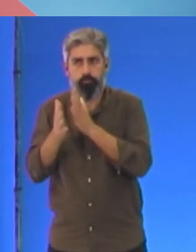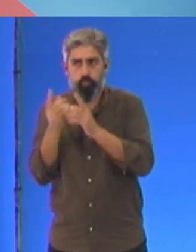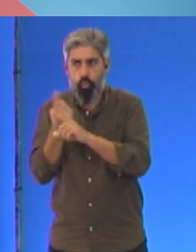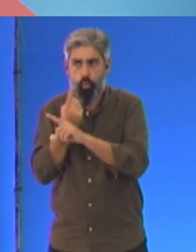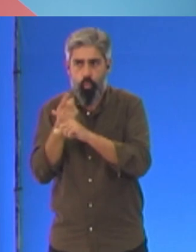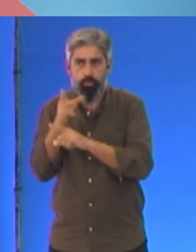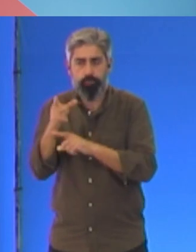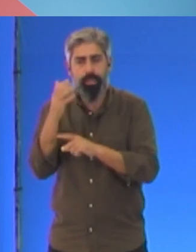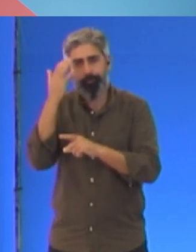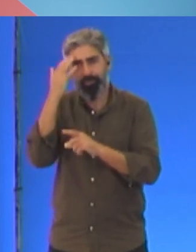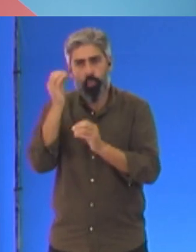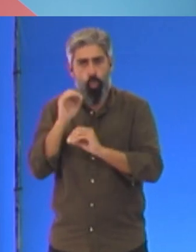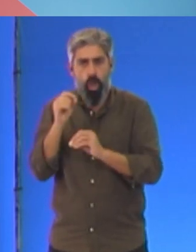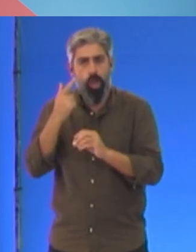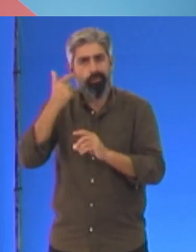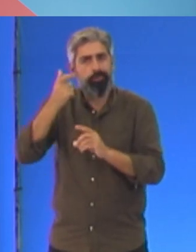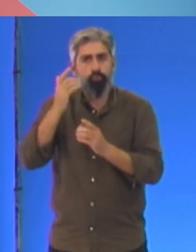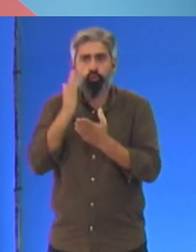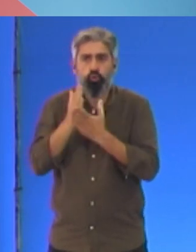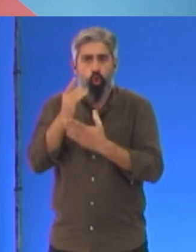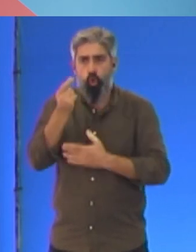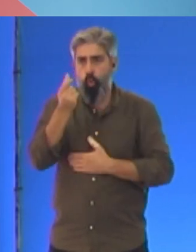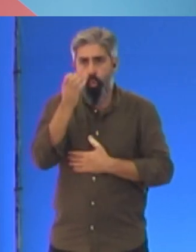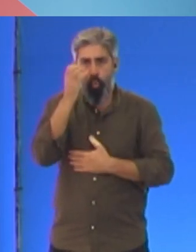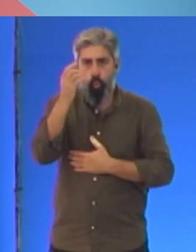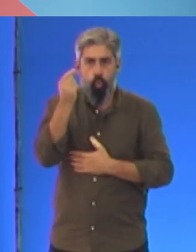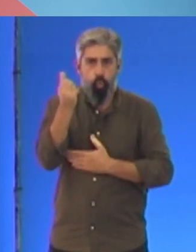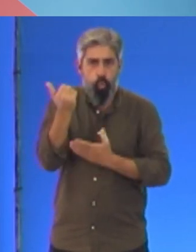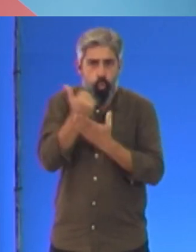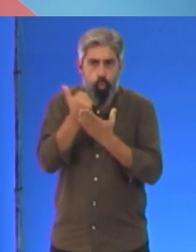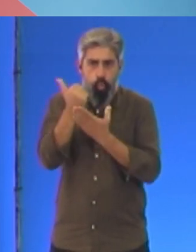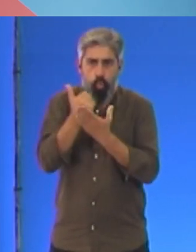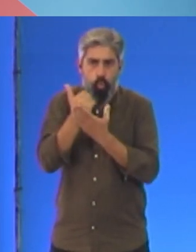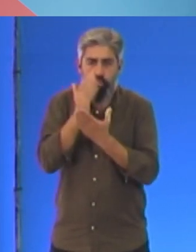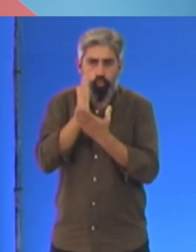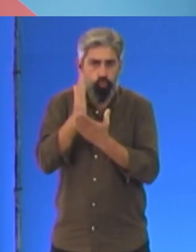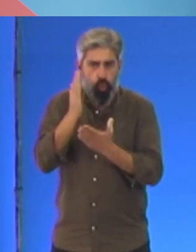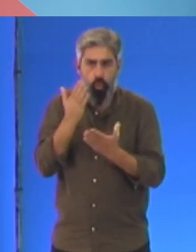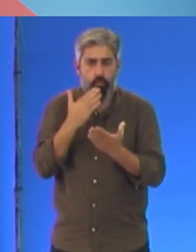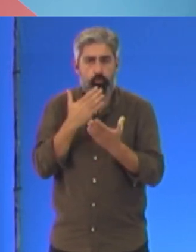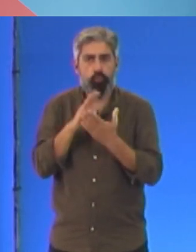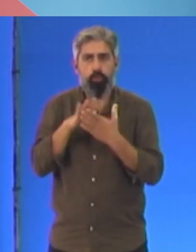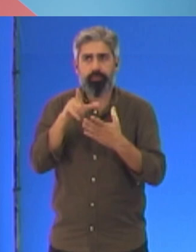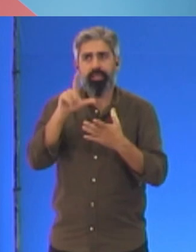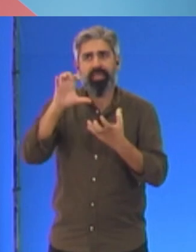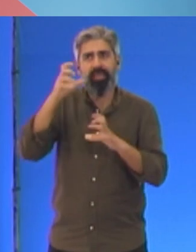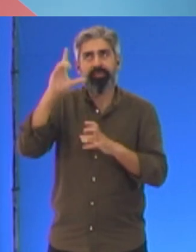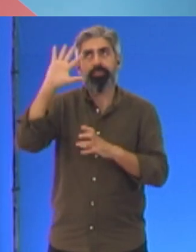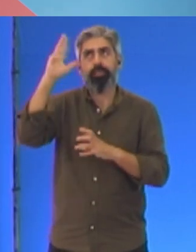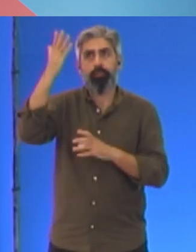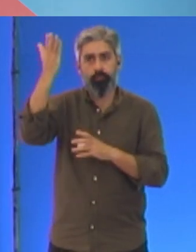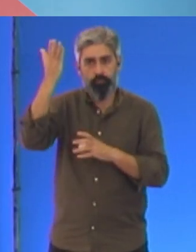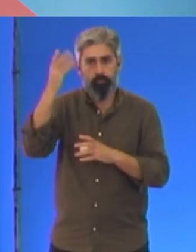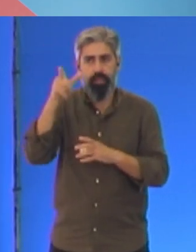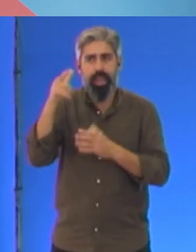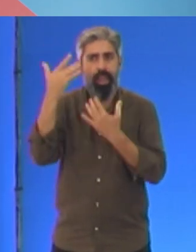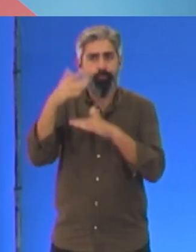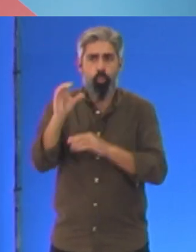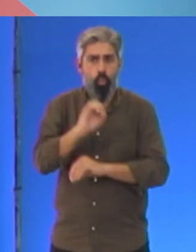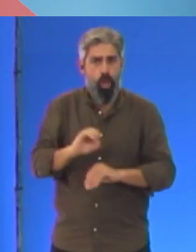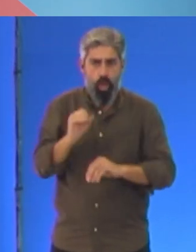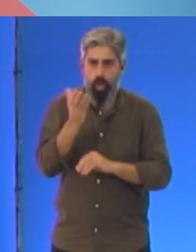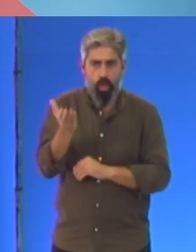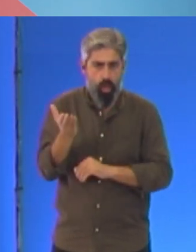Ah que só vê lucro para enfrentar a crise climática para eles não há limites